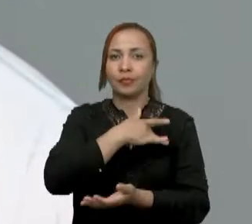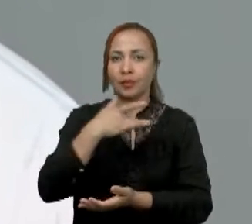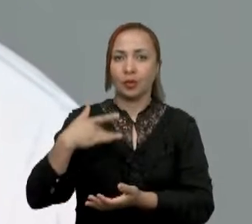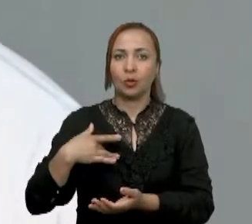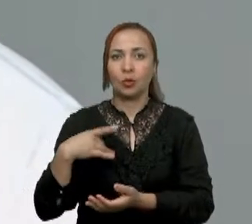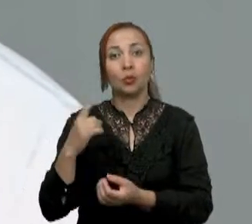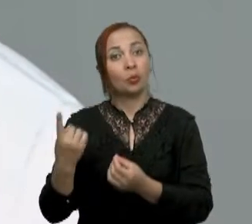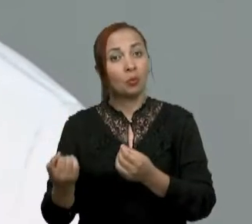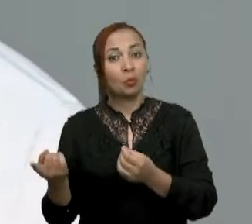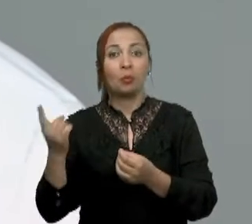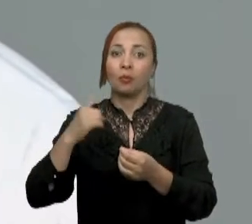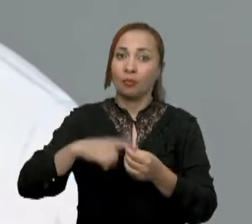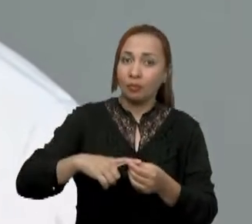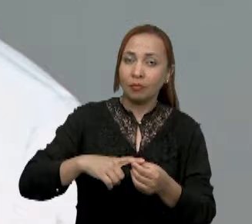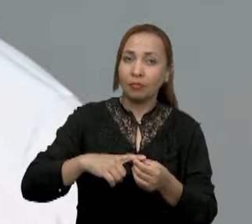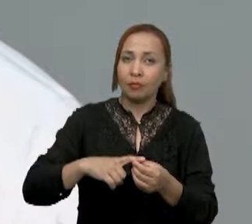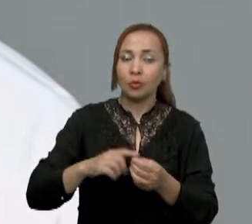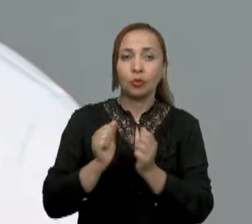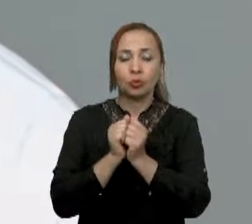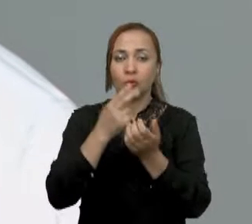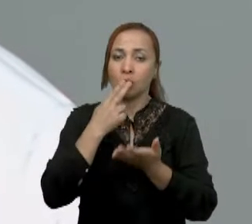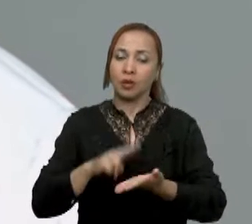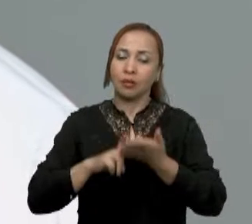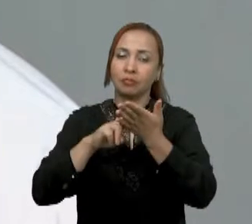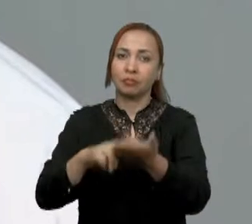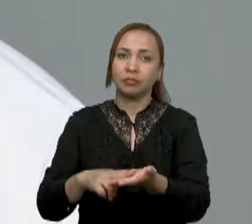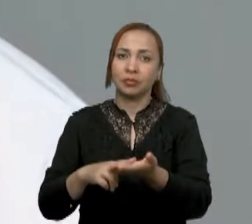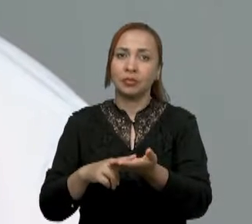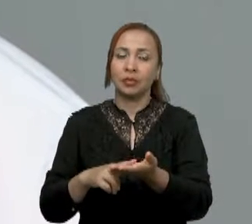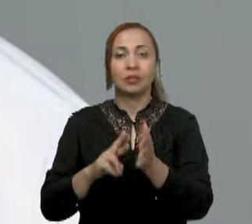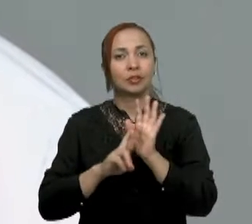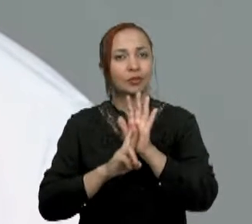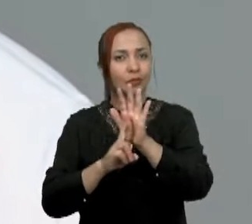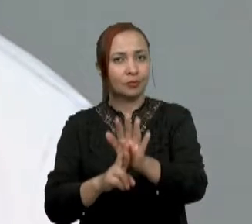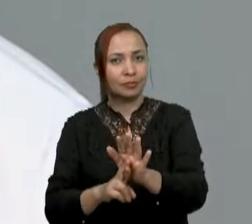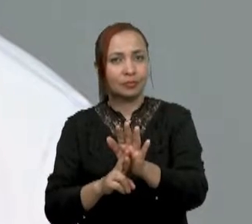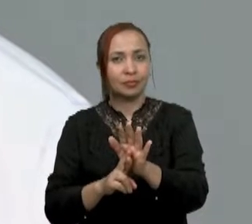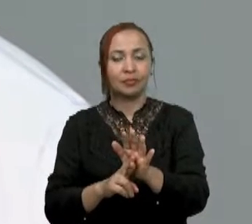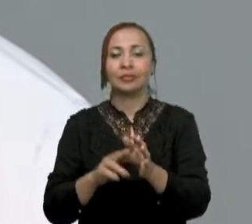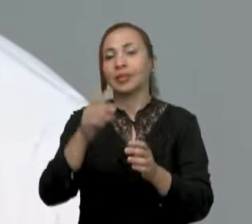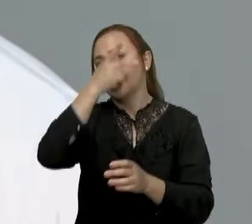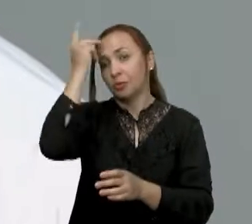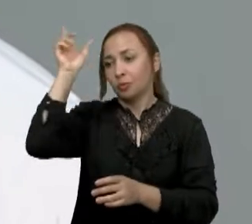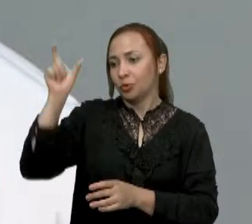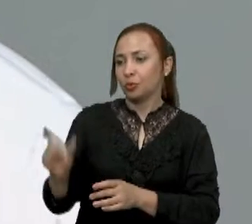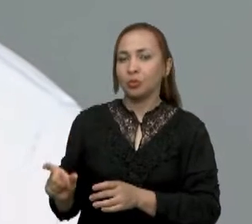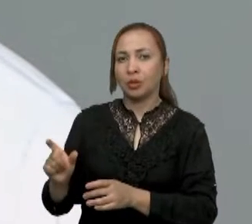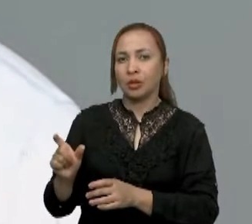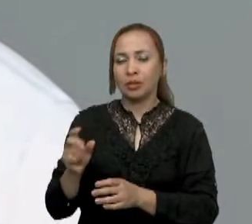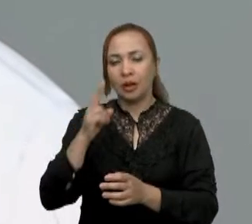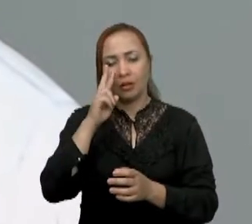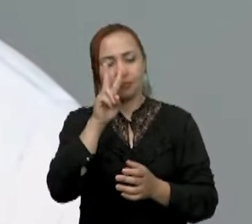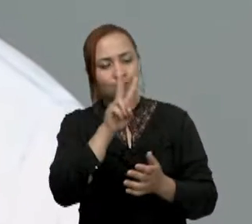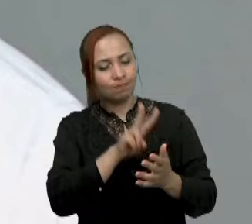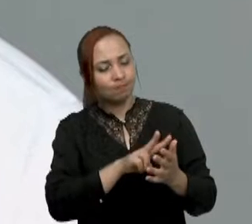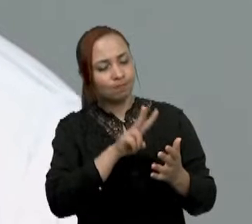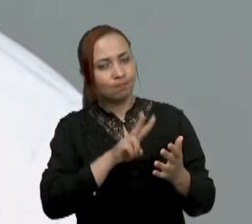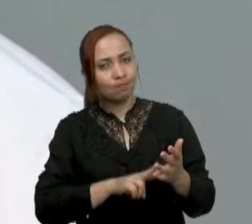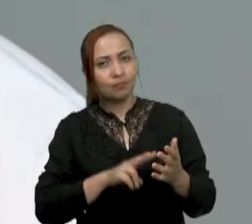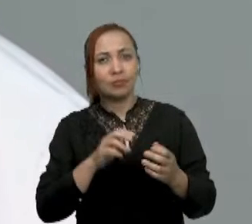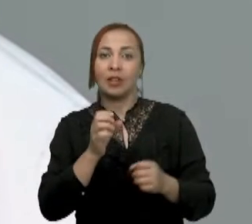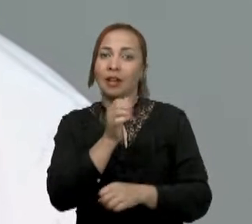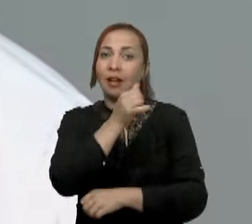eles vem eles chegam até nós com a carta de referência e contra-referência esses pacientes ele passam pela triagem com